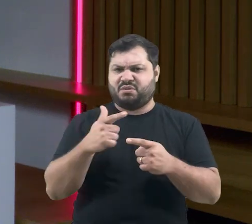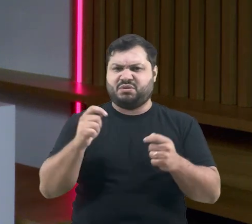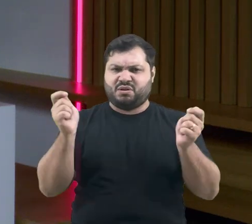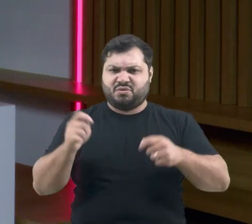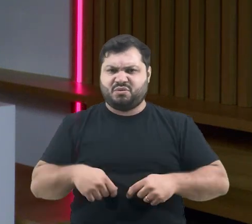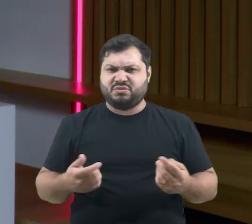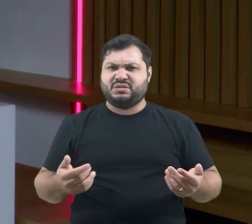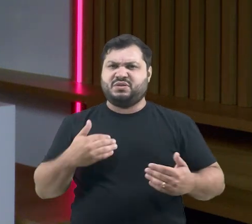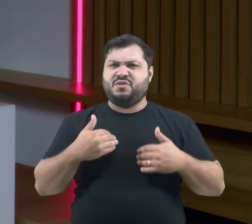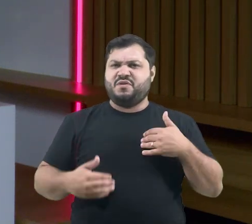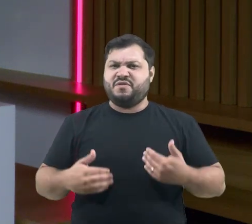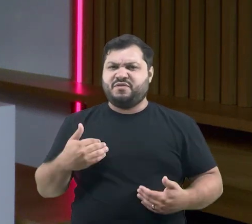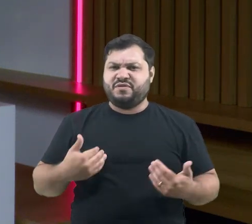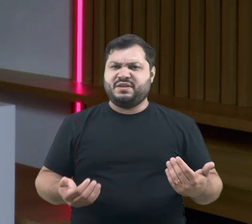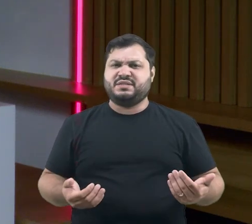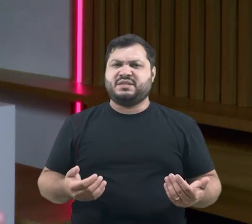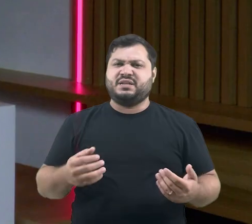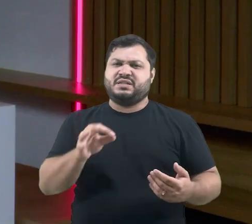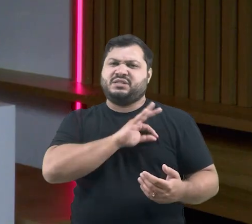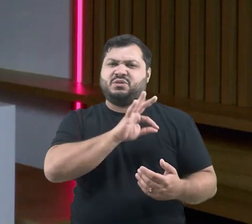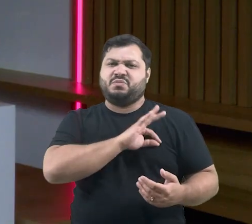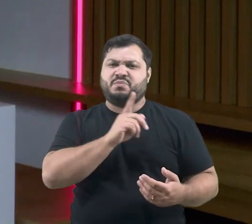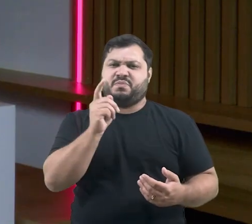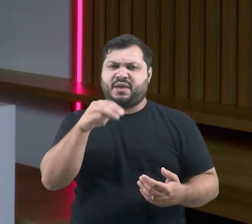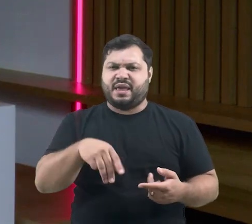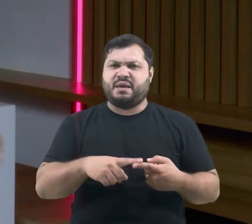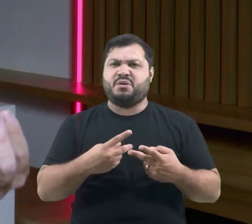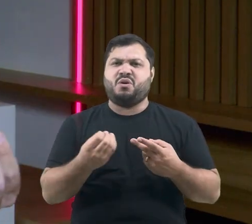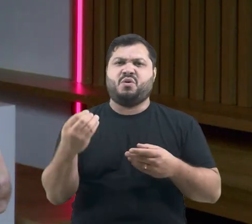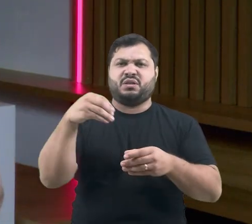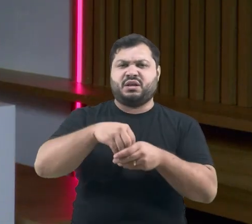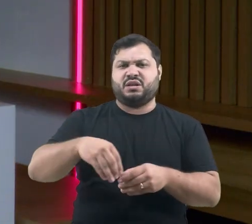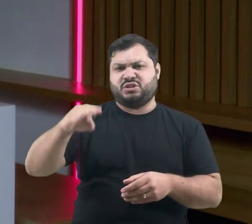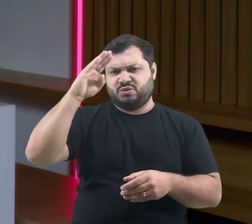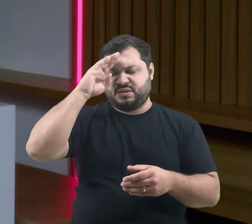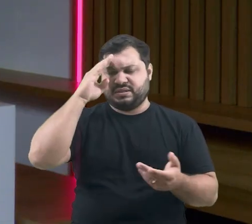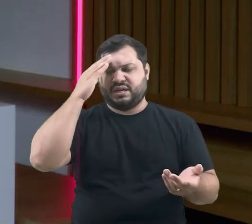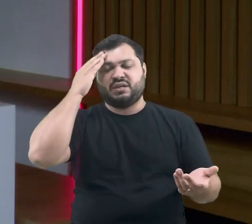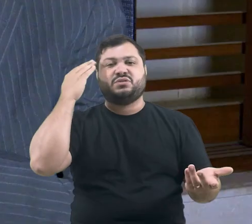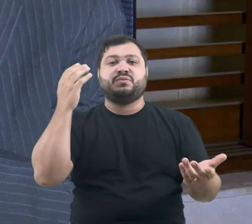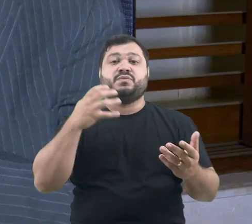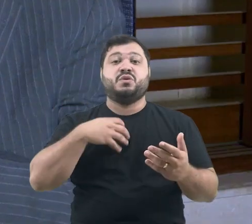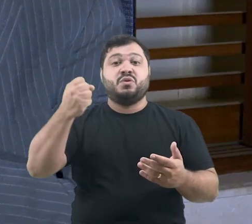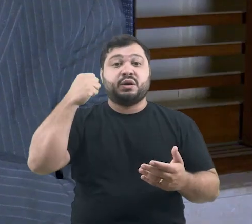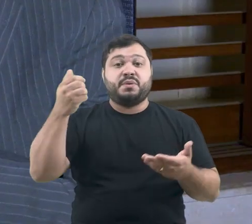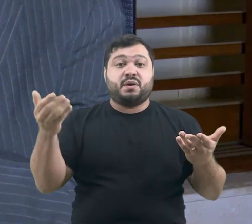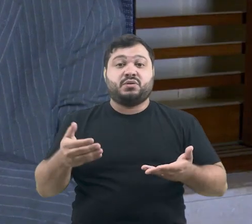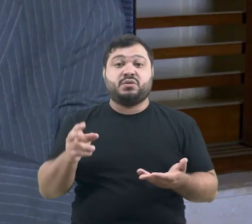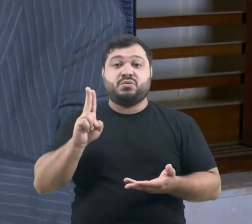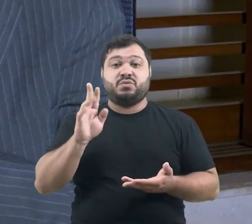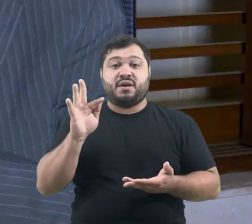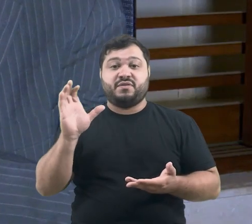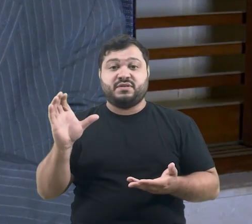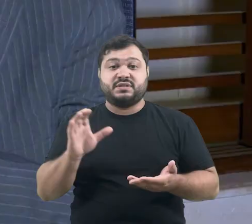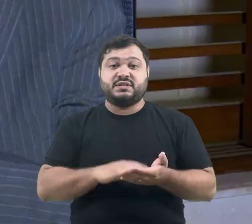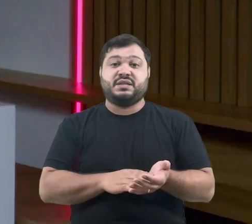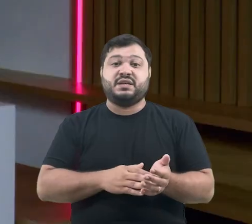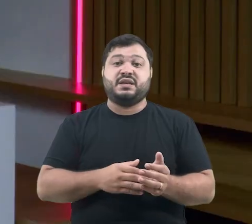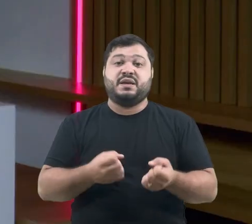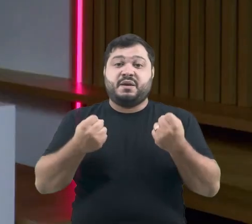não ter condições físicas de ser, por exemplo, um policial militar ou integrante do Exército Brasileiro. O campeão atual do